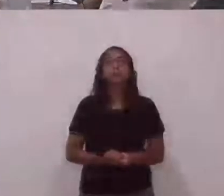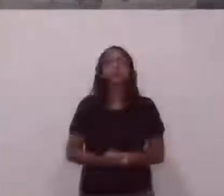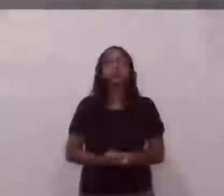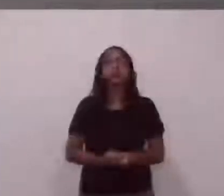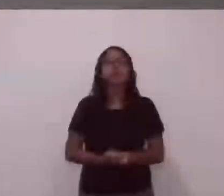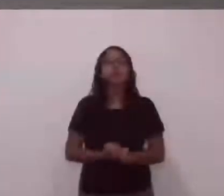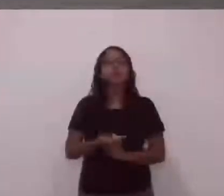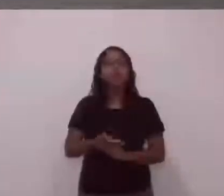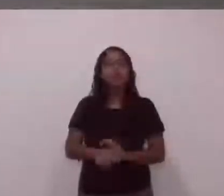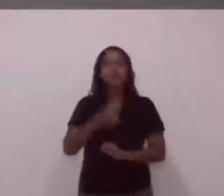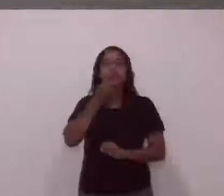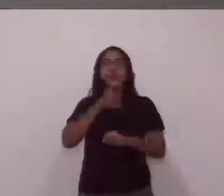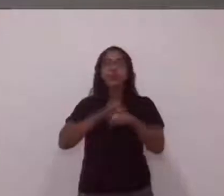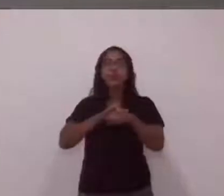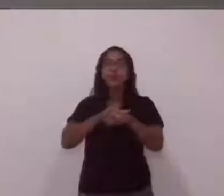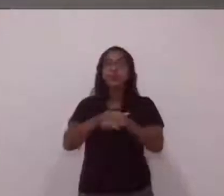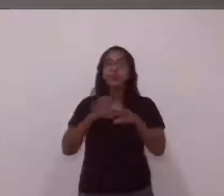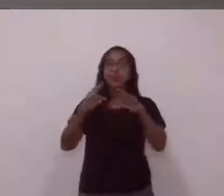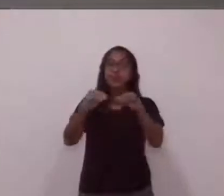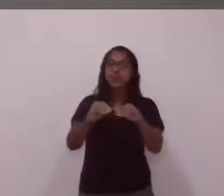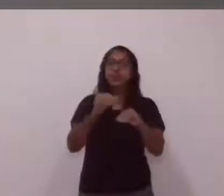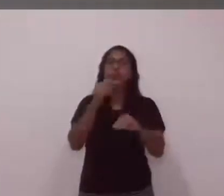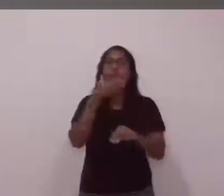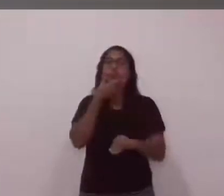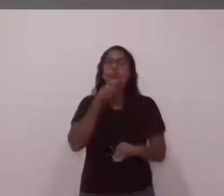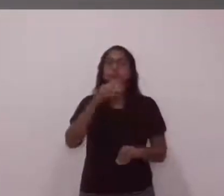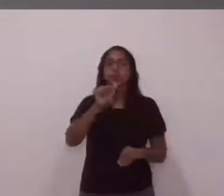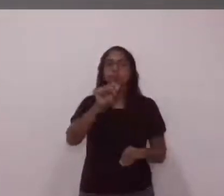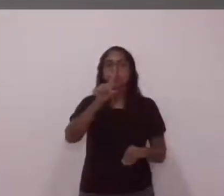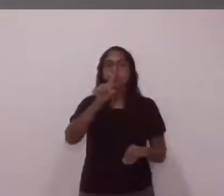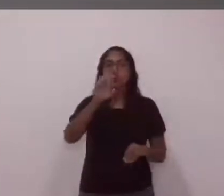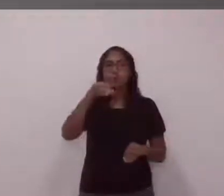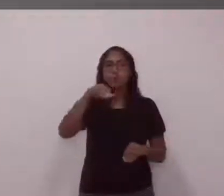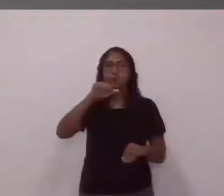mais uma vez boa noite a todos na pessoa do Ademezinho aqui da capela